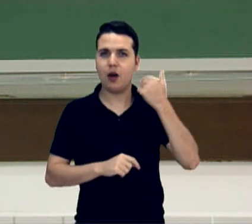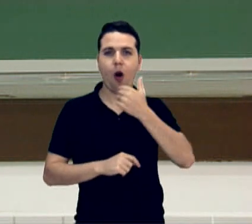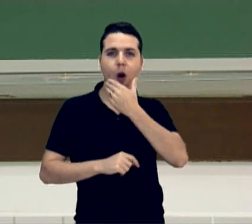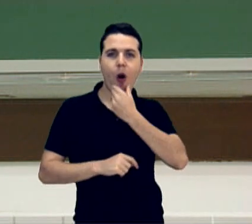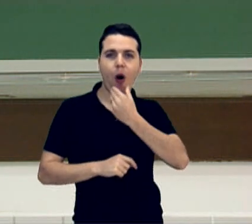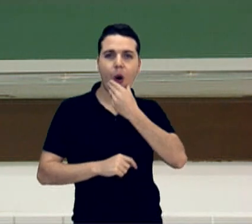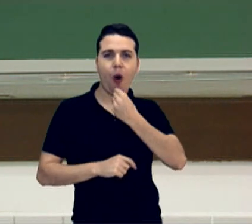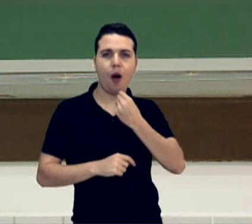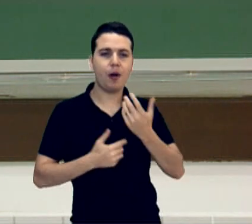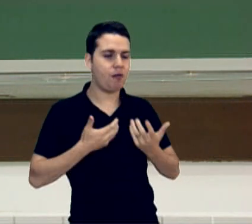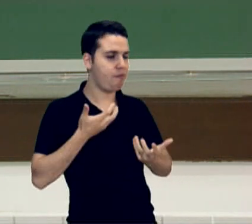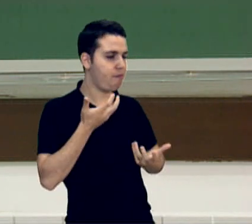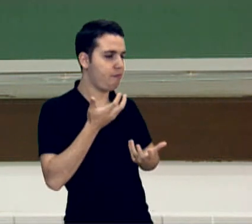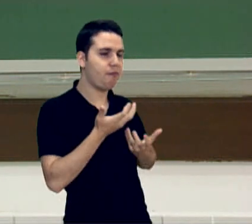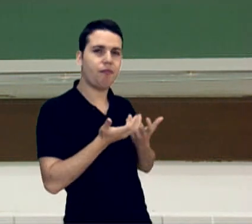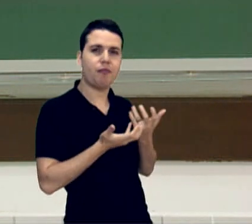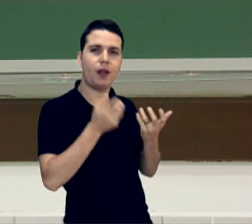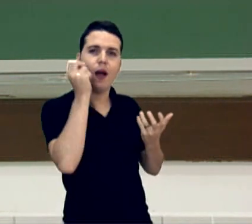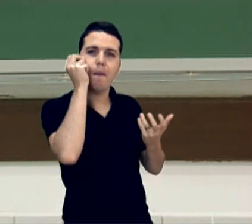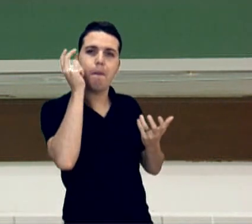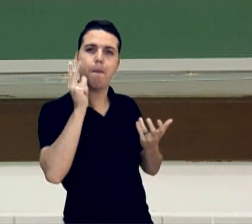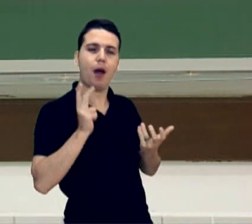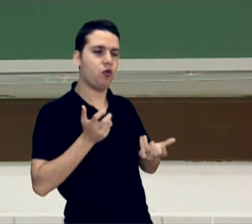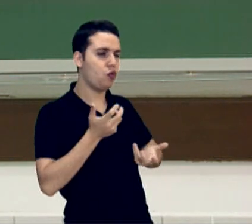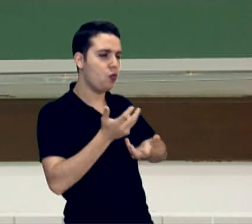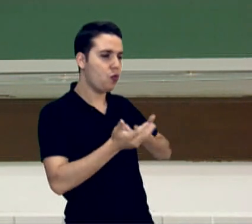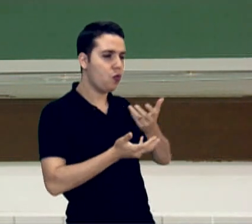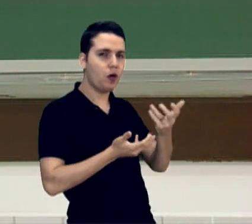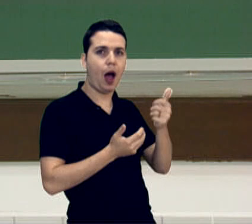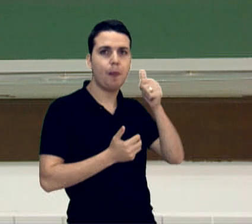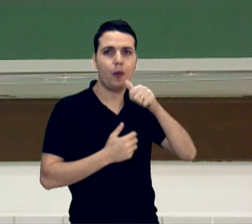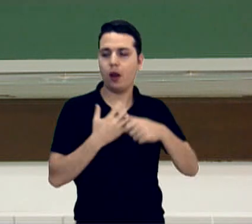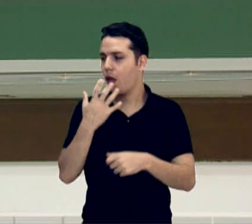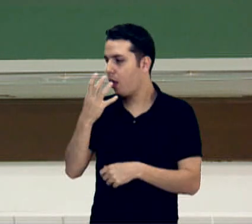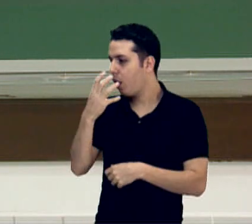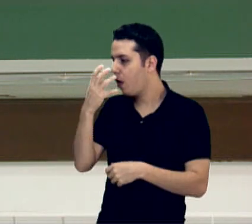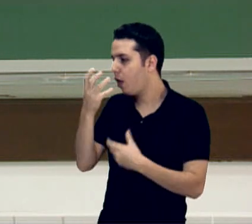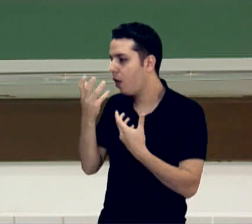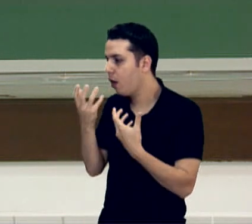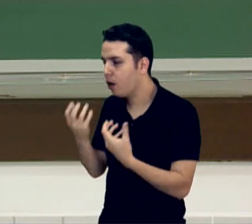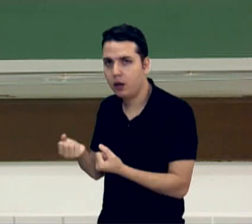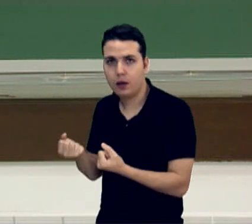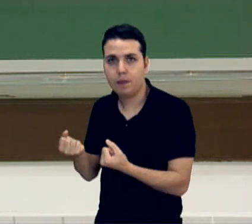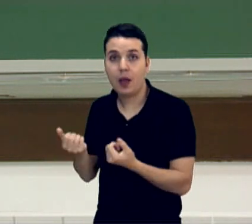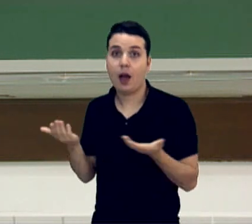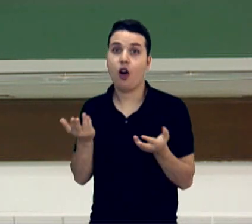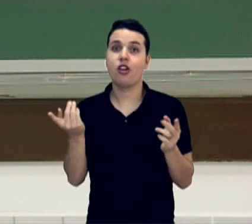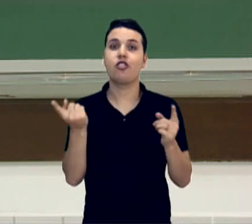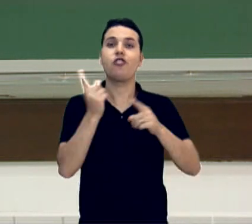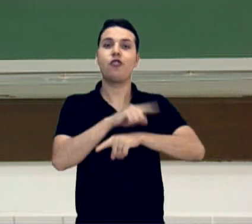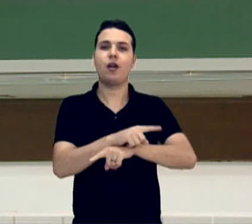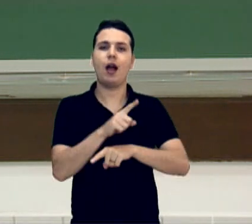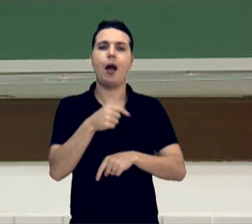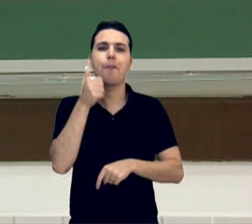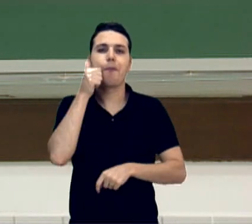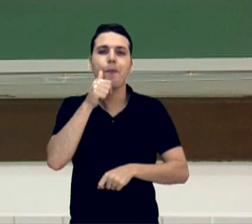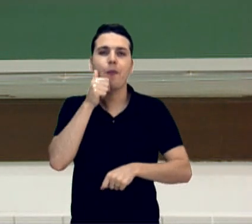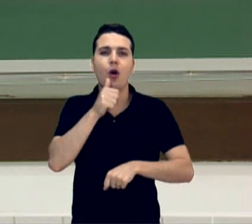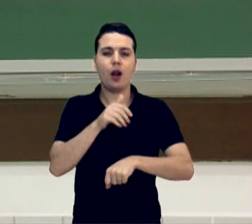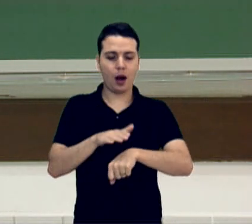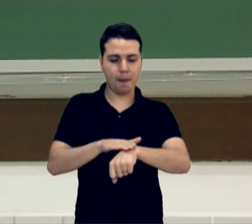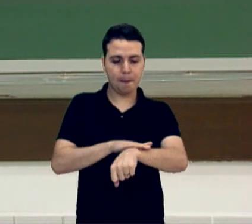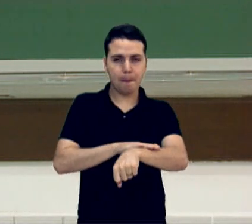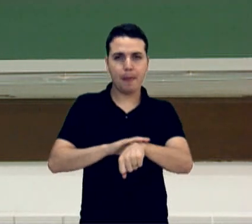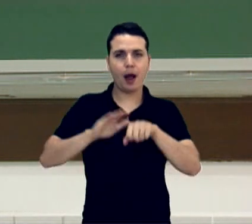né? Aqui é o contrário, aqui é a mulher que usa de todo o seu encanto, uma questão de pele, né? Ela